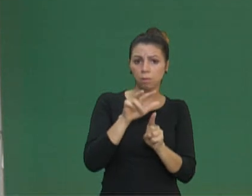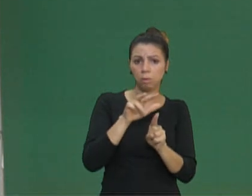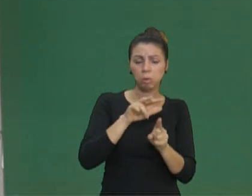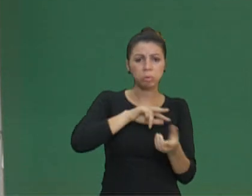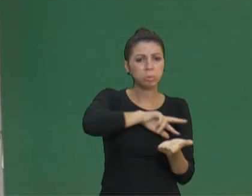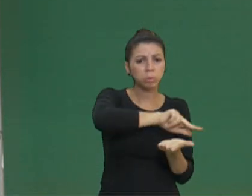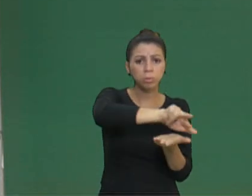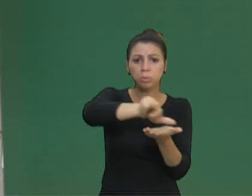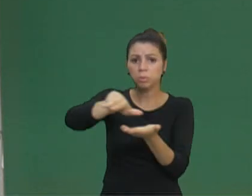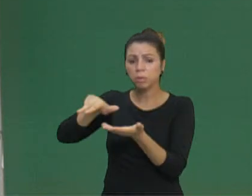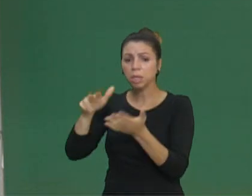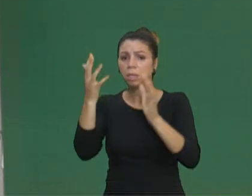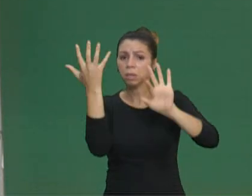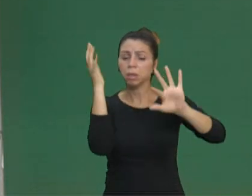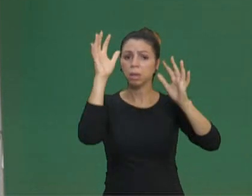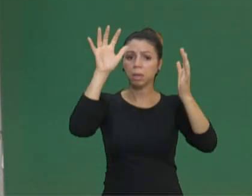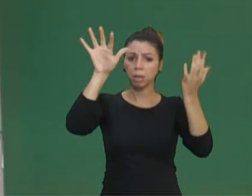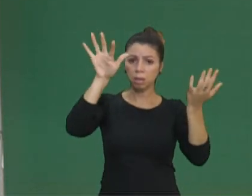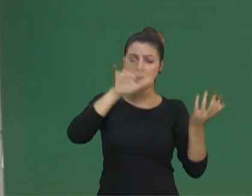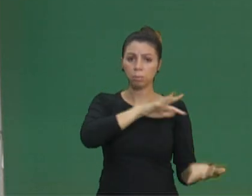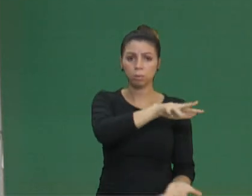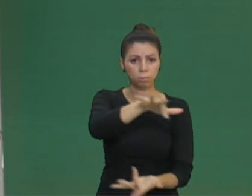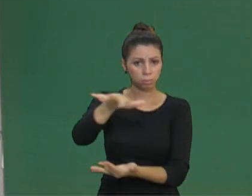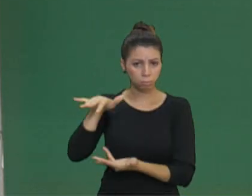climas ao redor do nosso planeta.